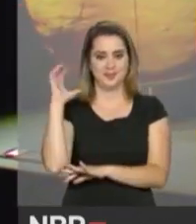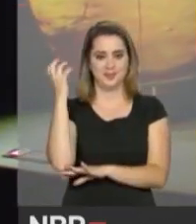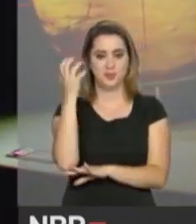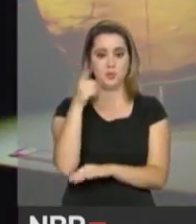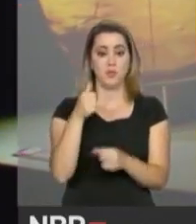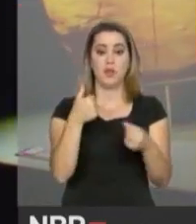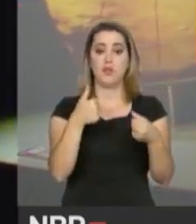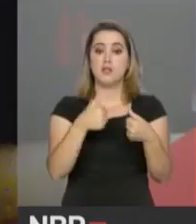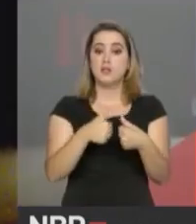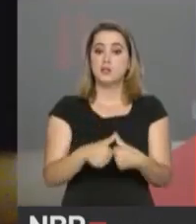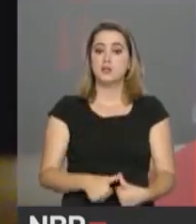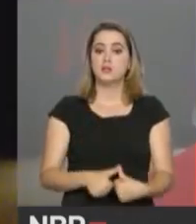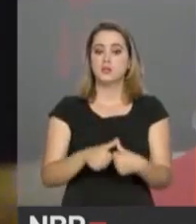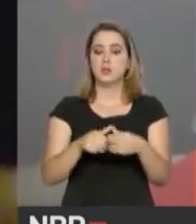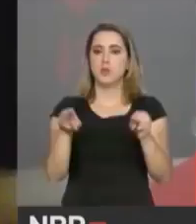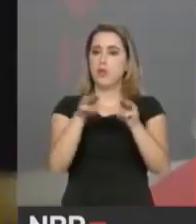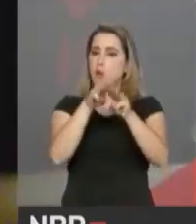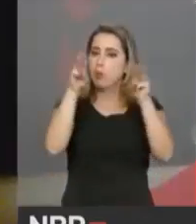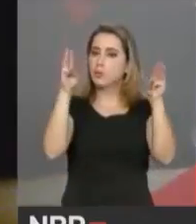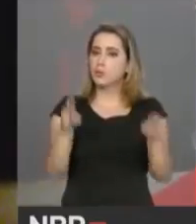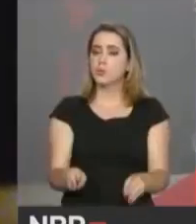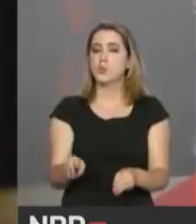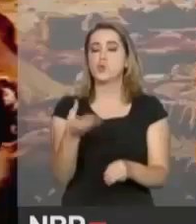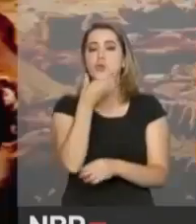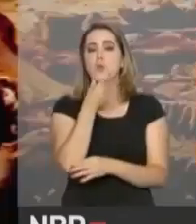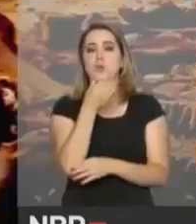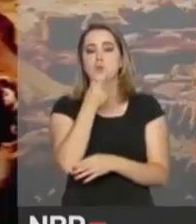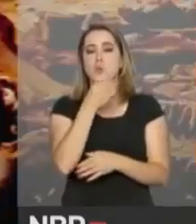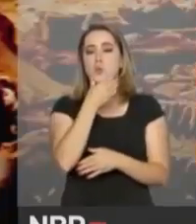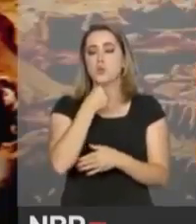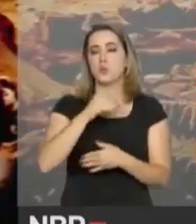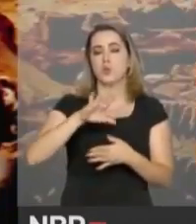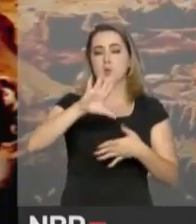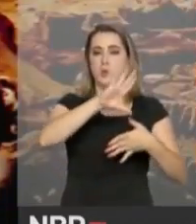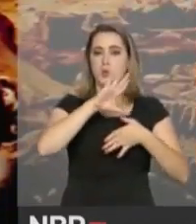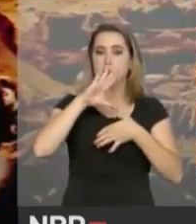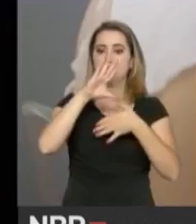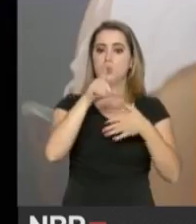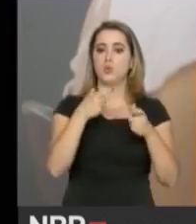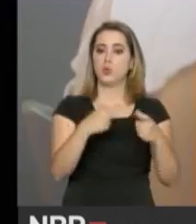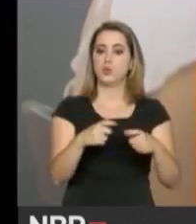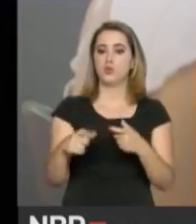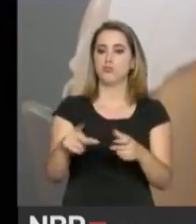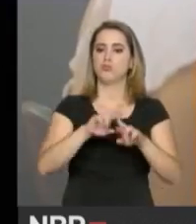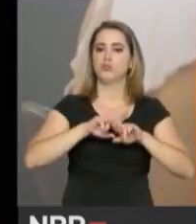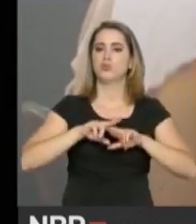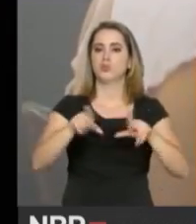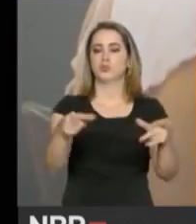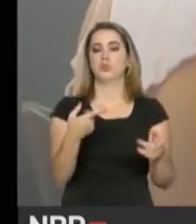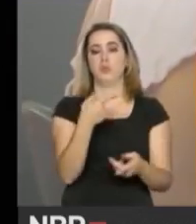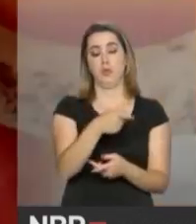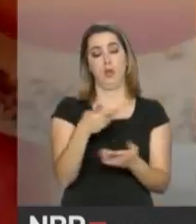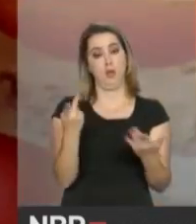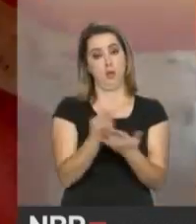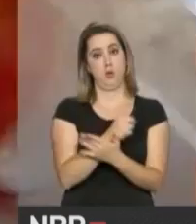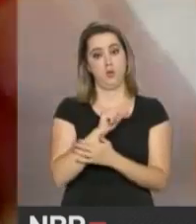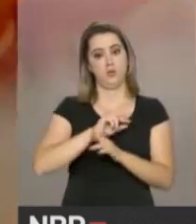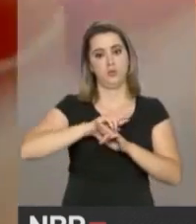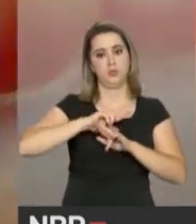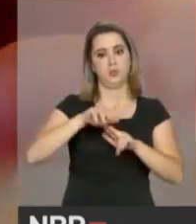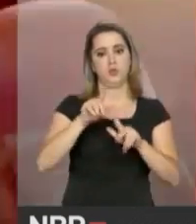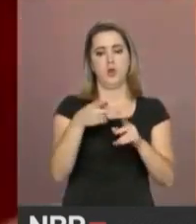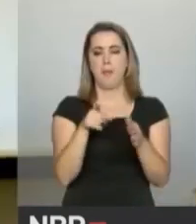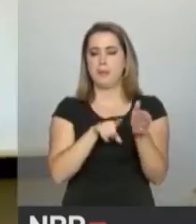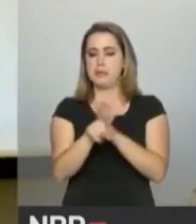cidade está o Museu do Homem Americano, que abriga peças retiradas da serra. Na sede da Fundam é feita boa parte